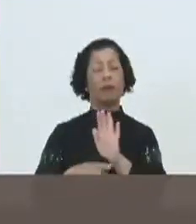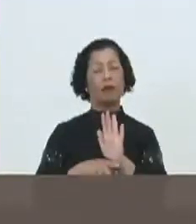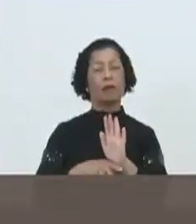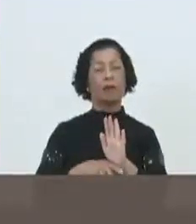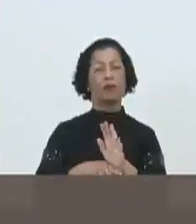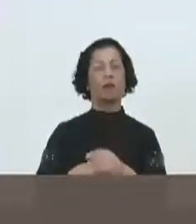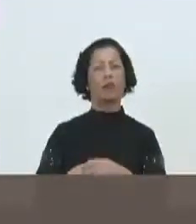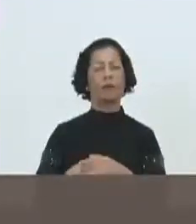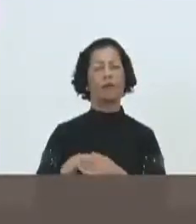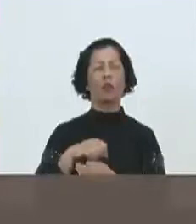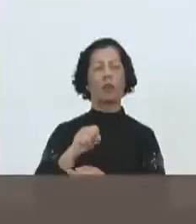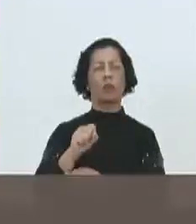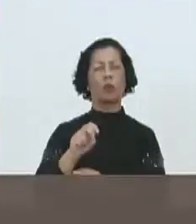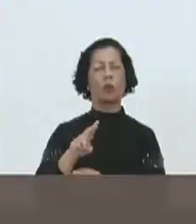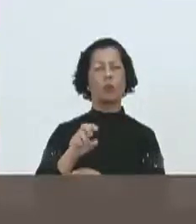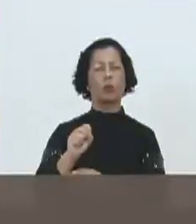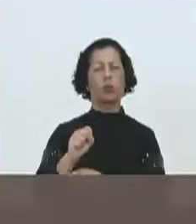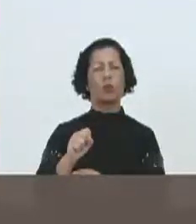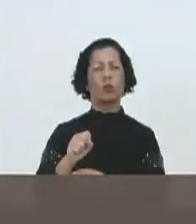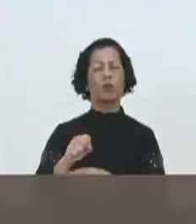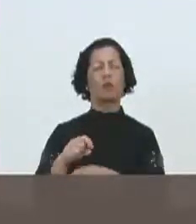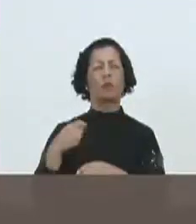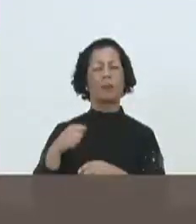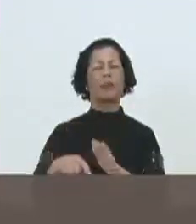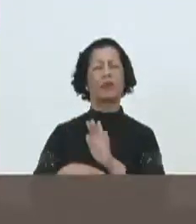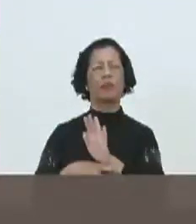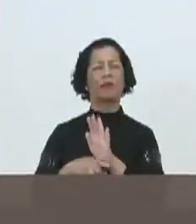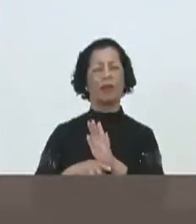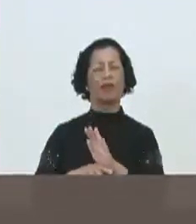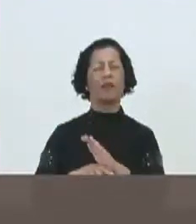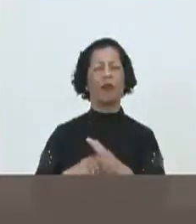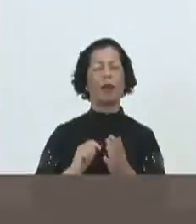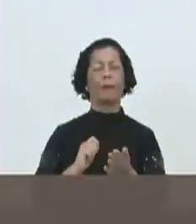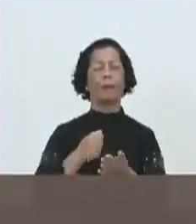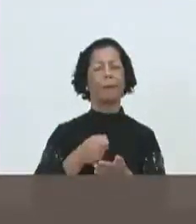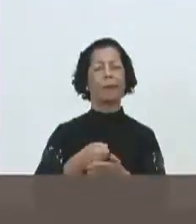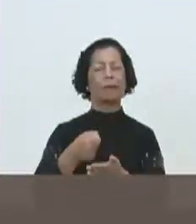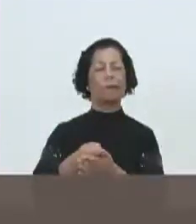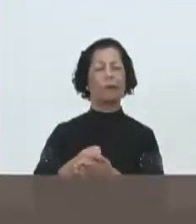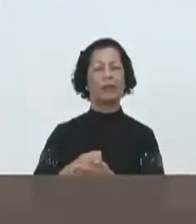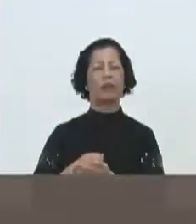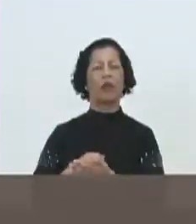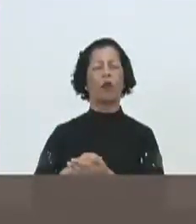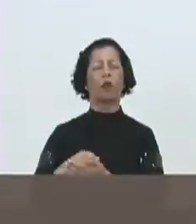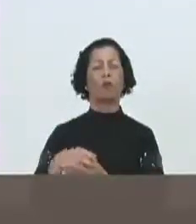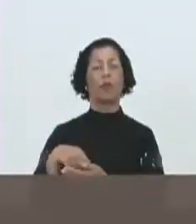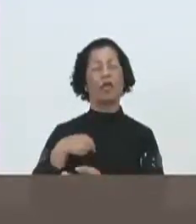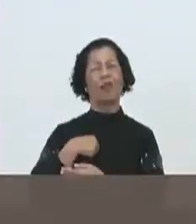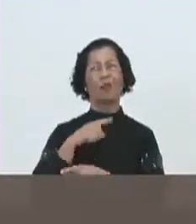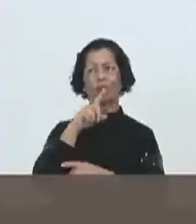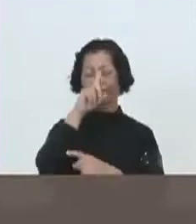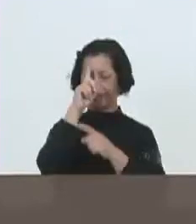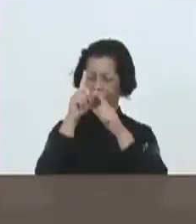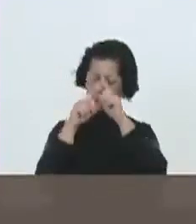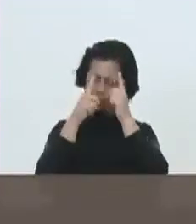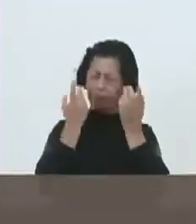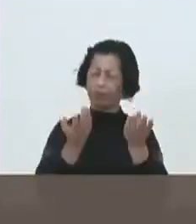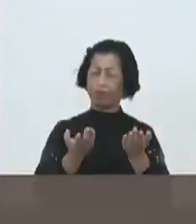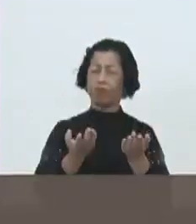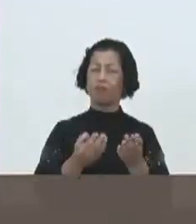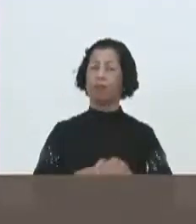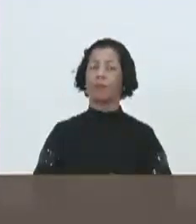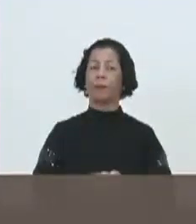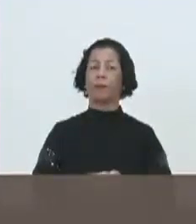SUS isso faz com que haja maior gastos né Então as dúvidas que eu tenho são essas